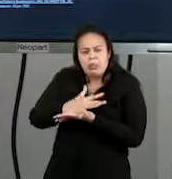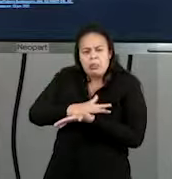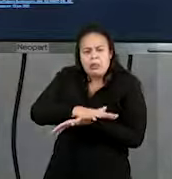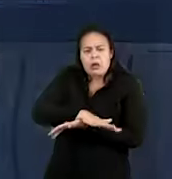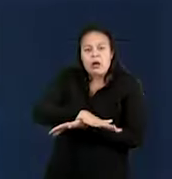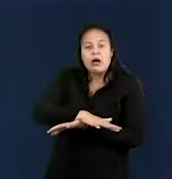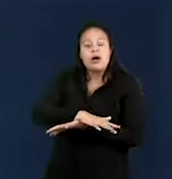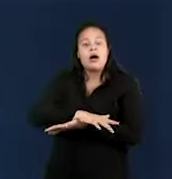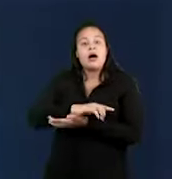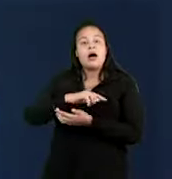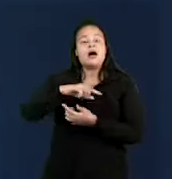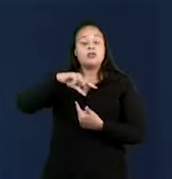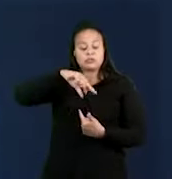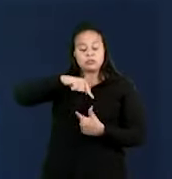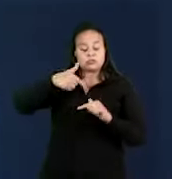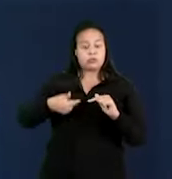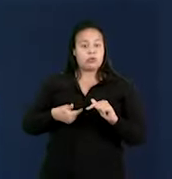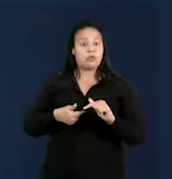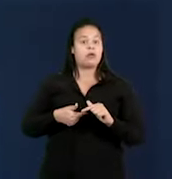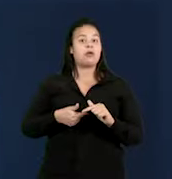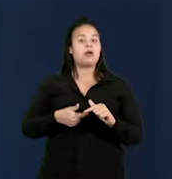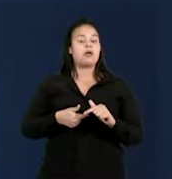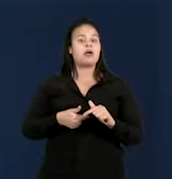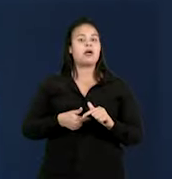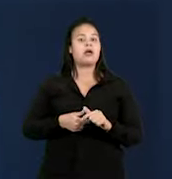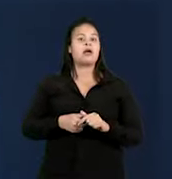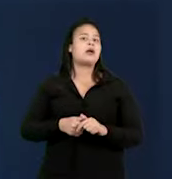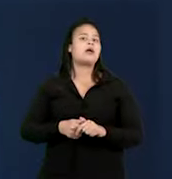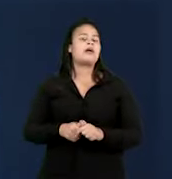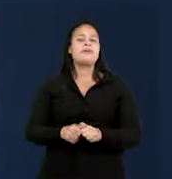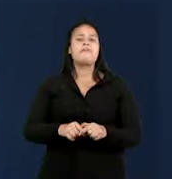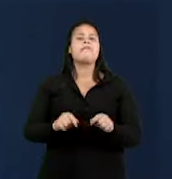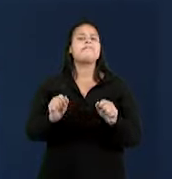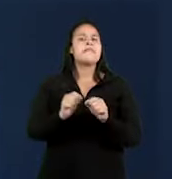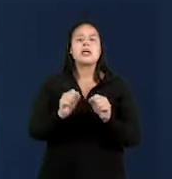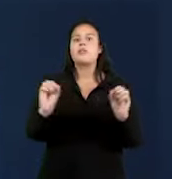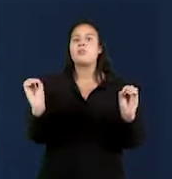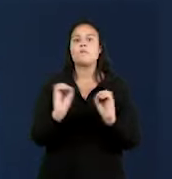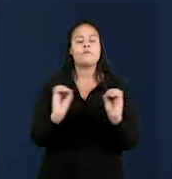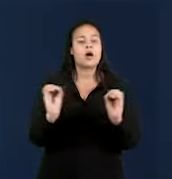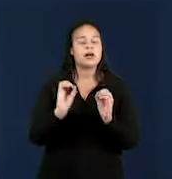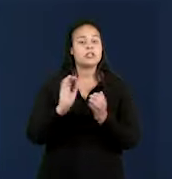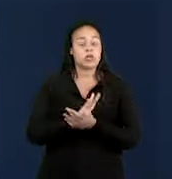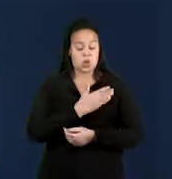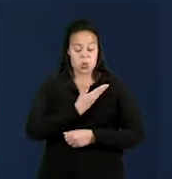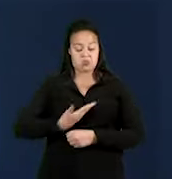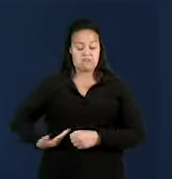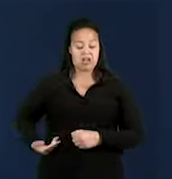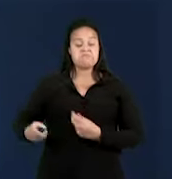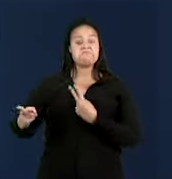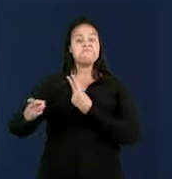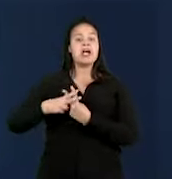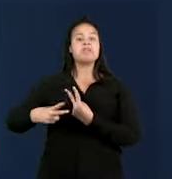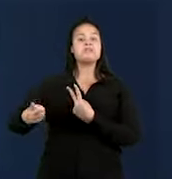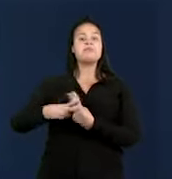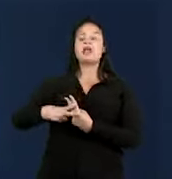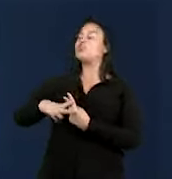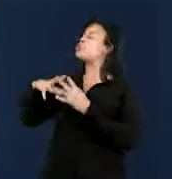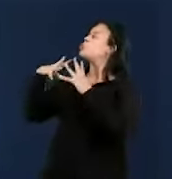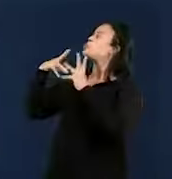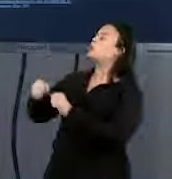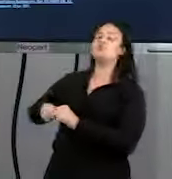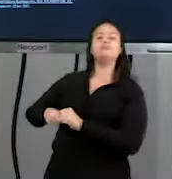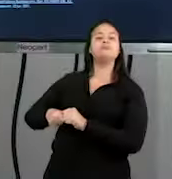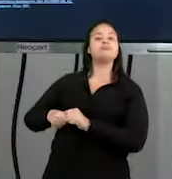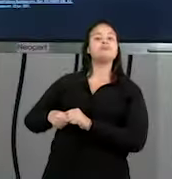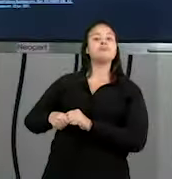seu trabalho, não tinham cometido crime nenhum, e aí vem uma ordem do governo: prenda essas pessoas,